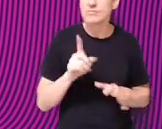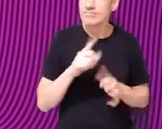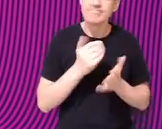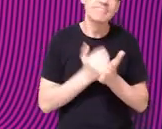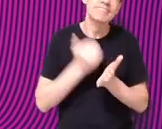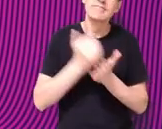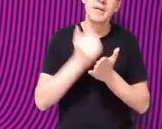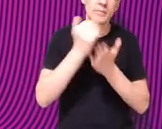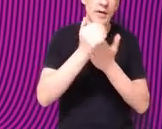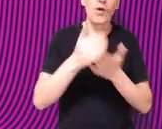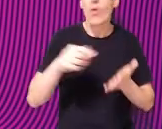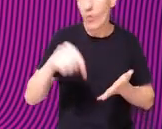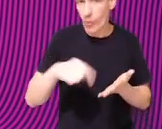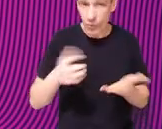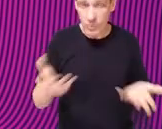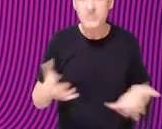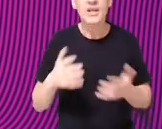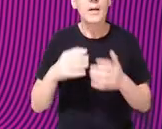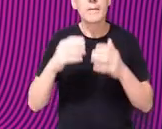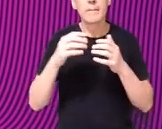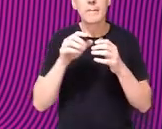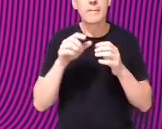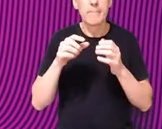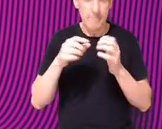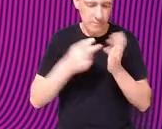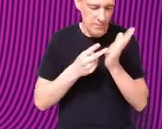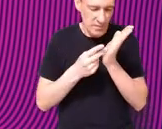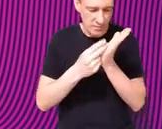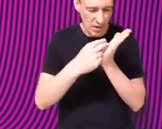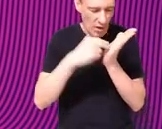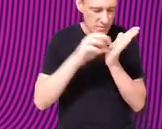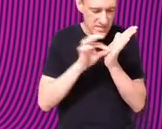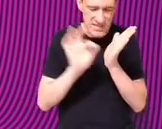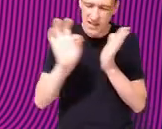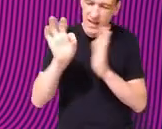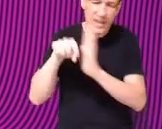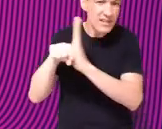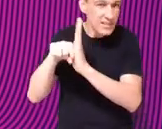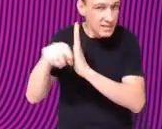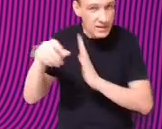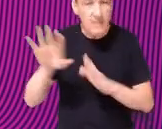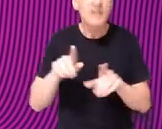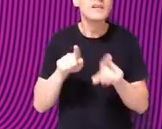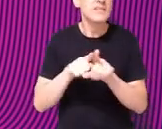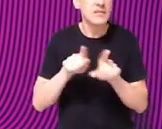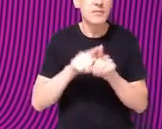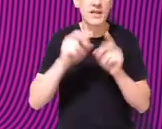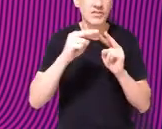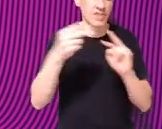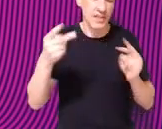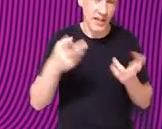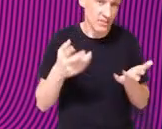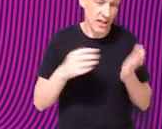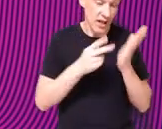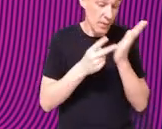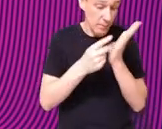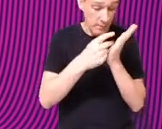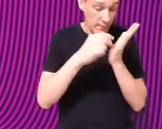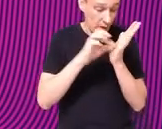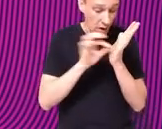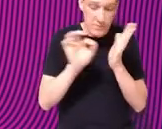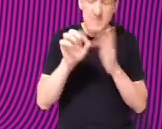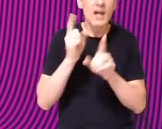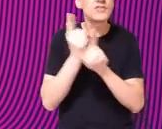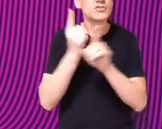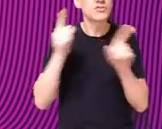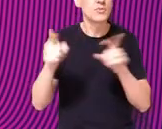o estudo genético foram fundamentais. A biópsia, principalmente para a relação do parvovírus, e o estudo genético em relação à hipertrófica